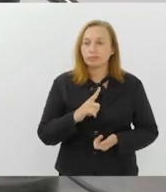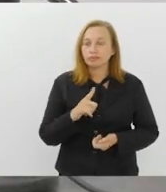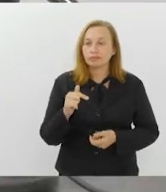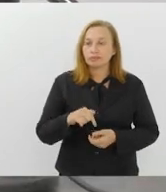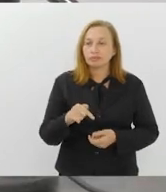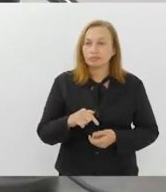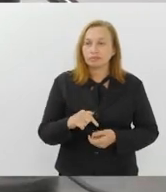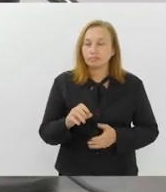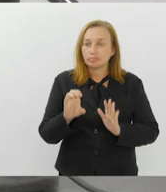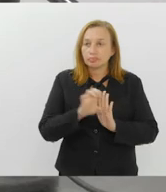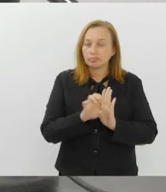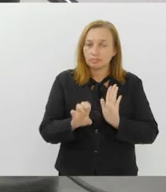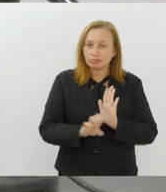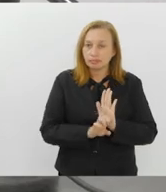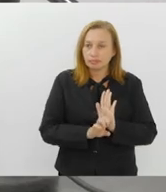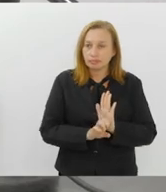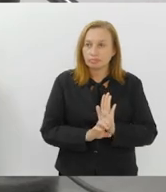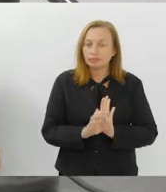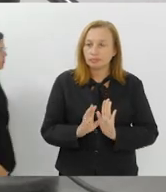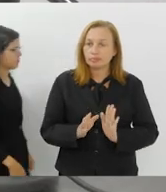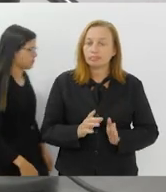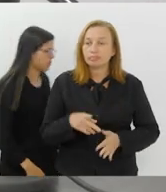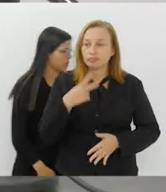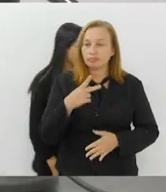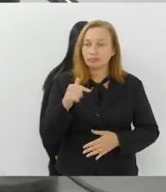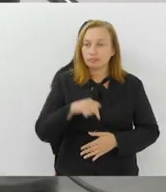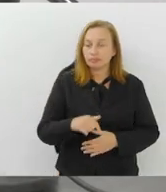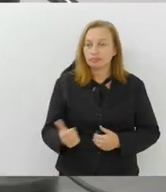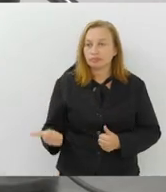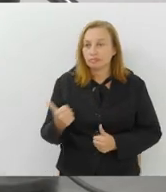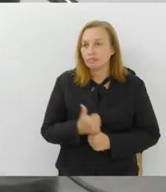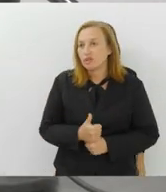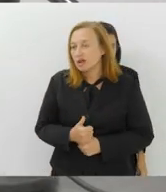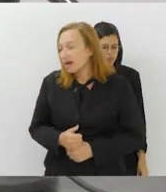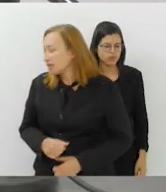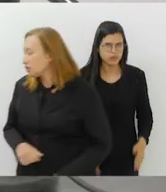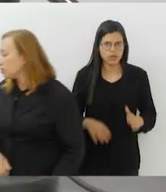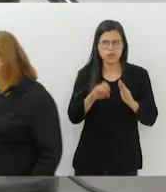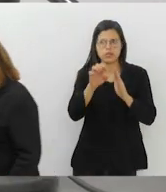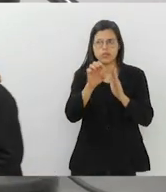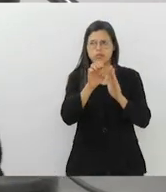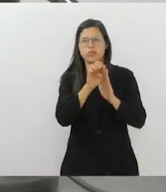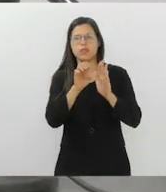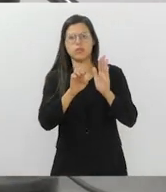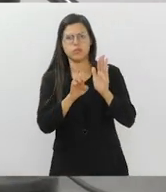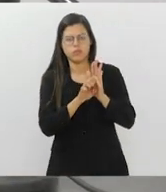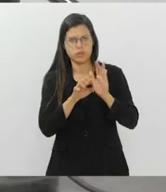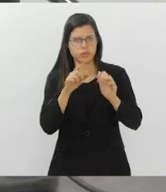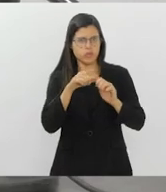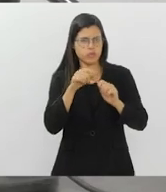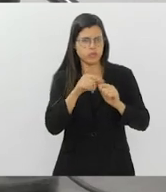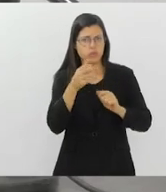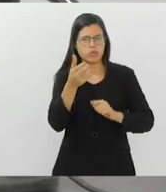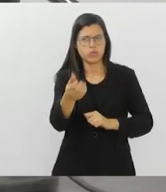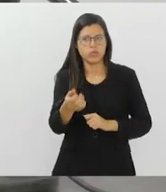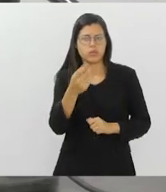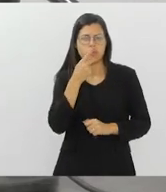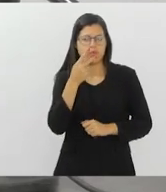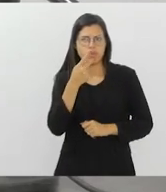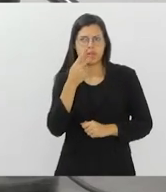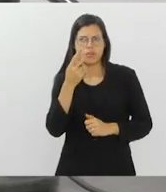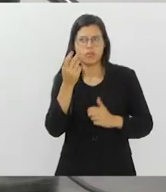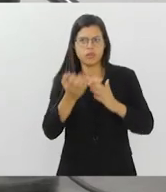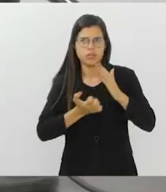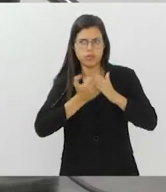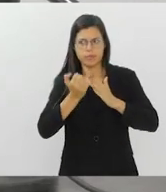o estatuto, né, como foi colocado aqui, no artigo 6º, está falando que são deveres das associadas